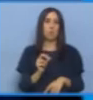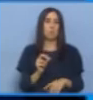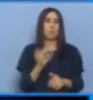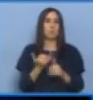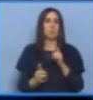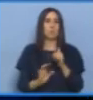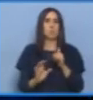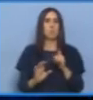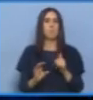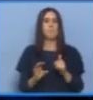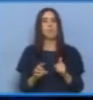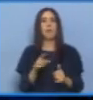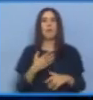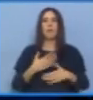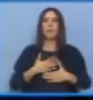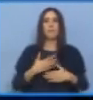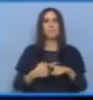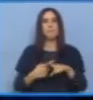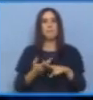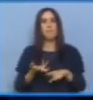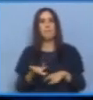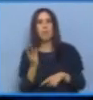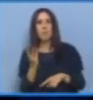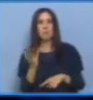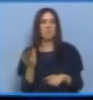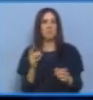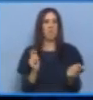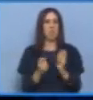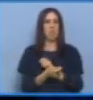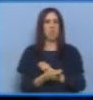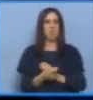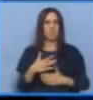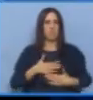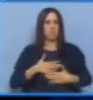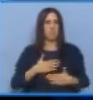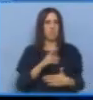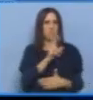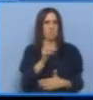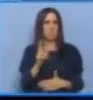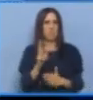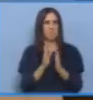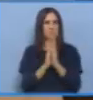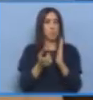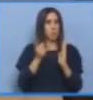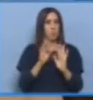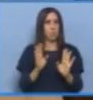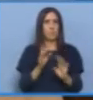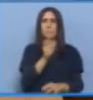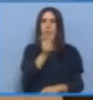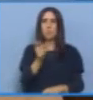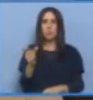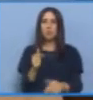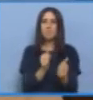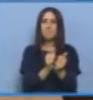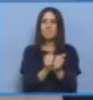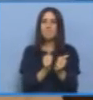risco de que esta seja a motivação para partir, porque aí fica desvirtuado tudo o que é o voluntariado missionário. E não é. Nestas pessoas que nós vamos